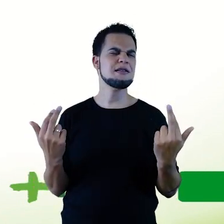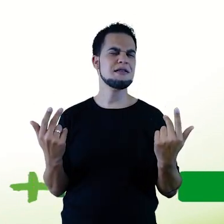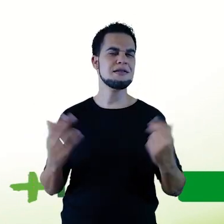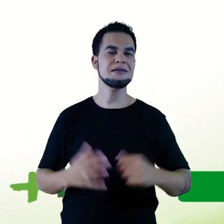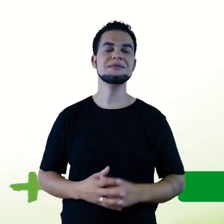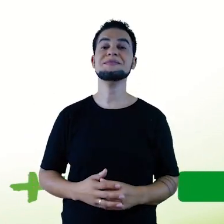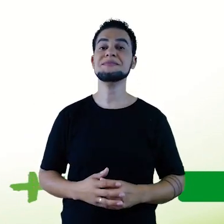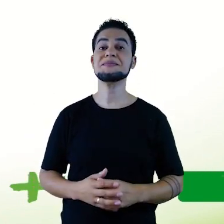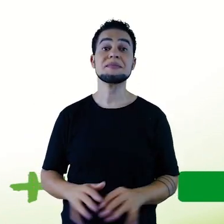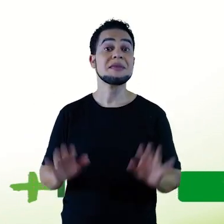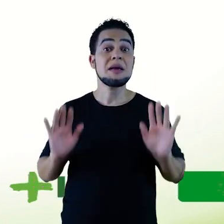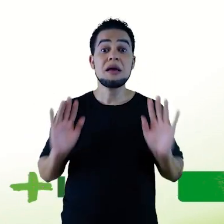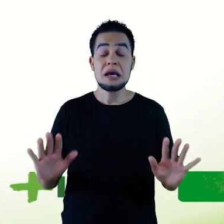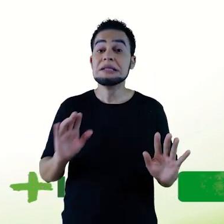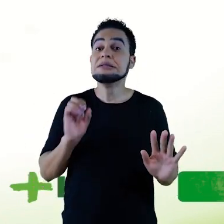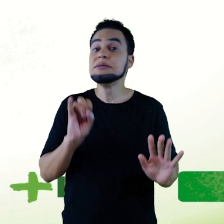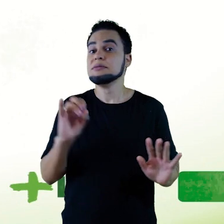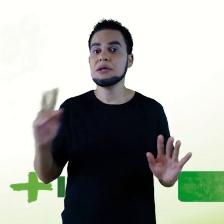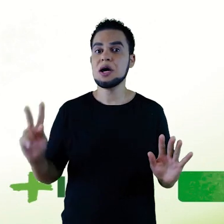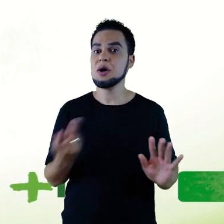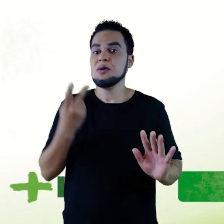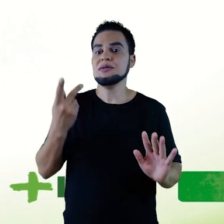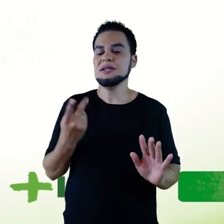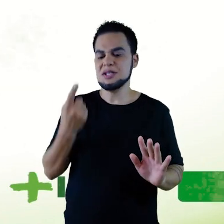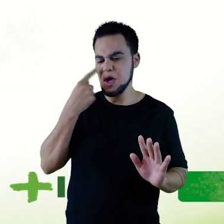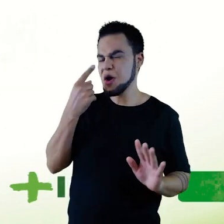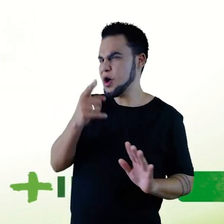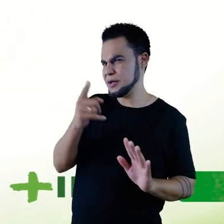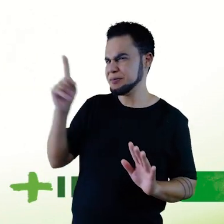Mas e se esse material genético sofrer, fica